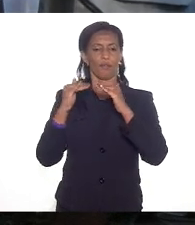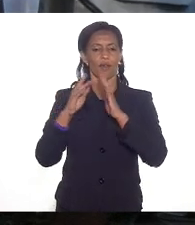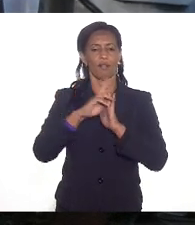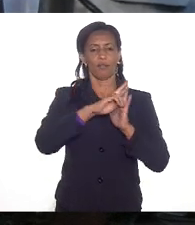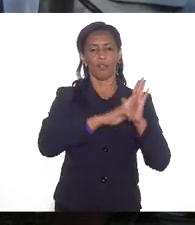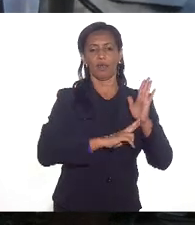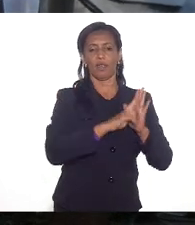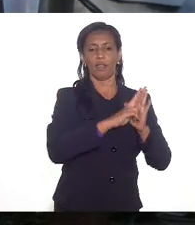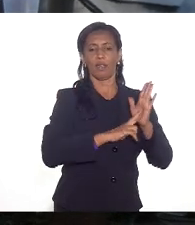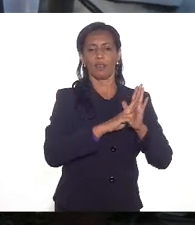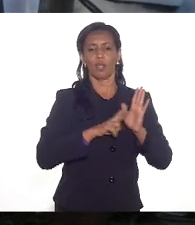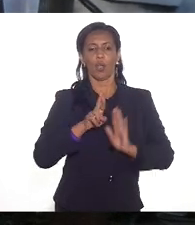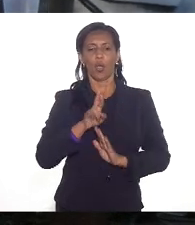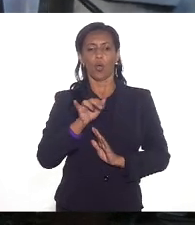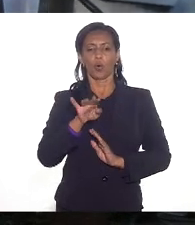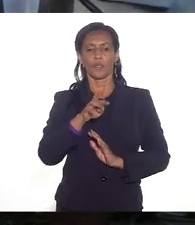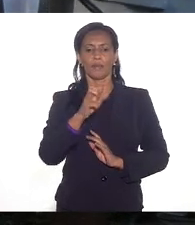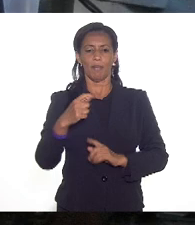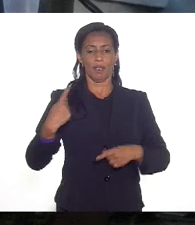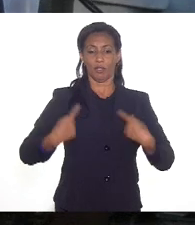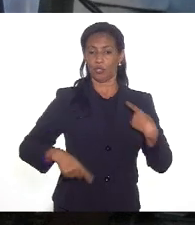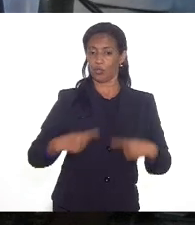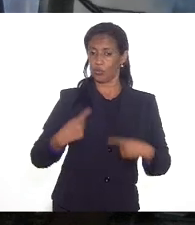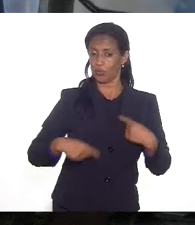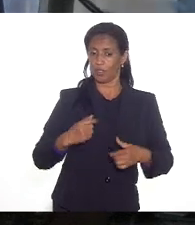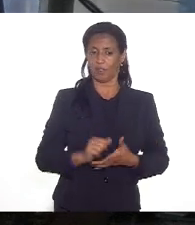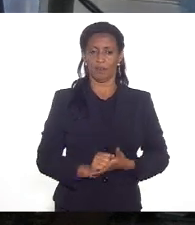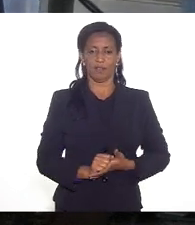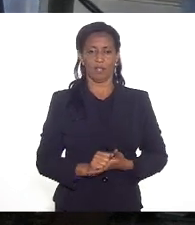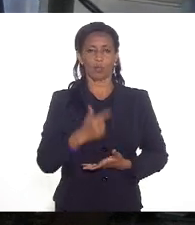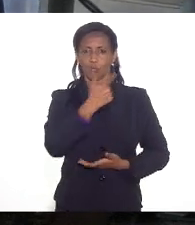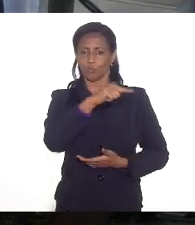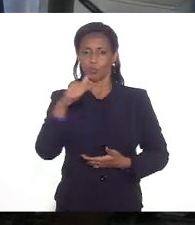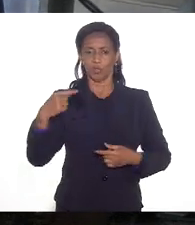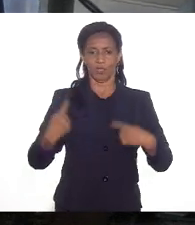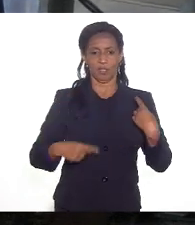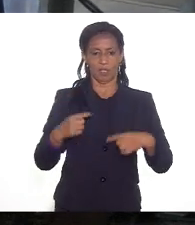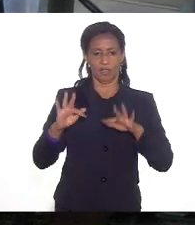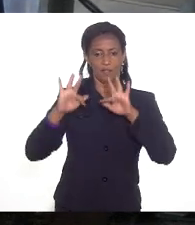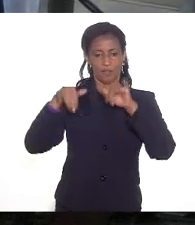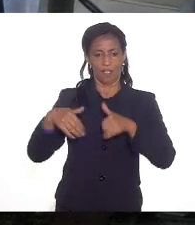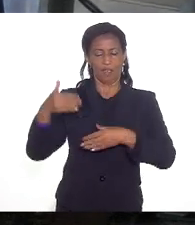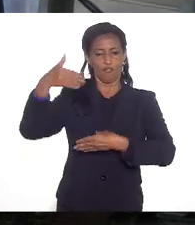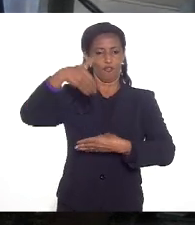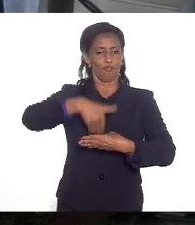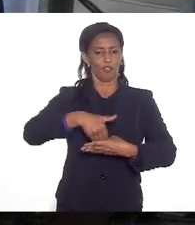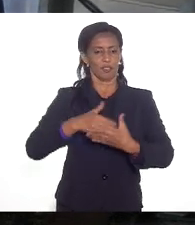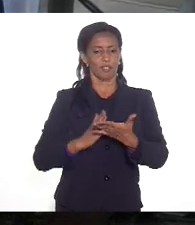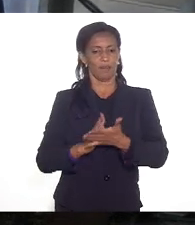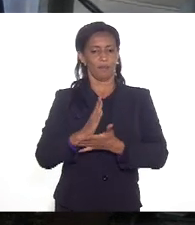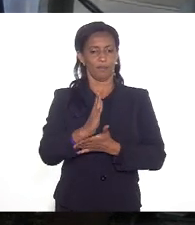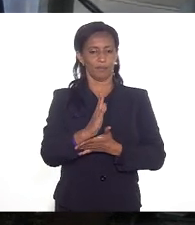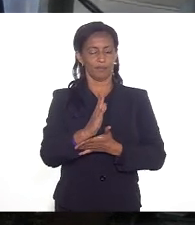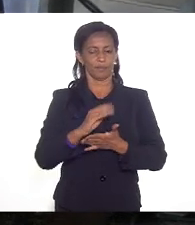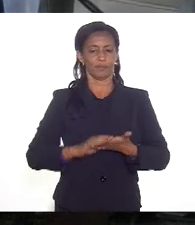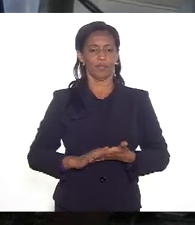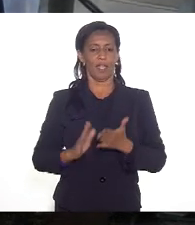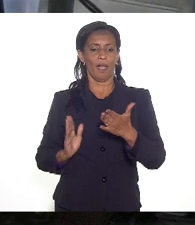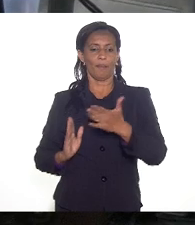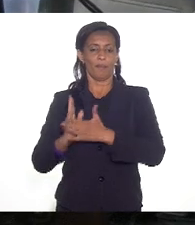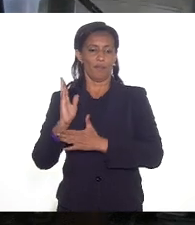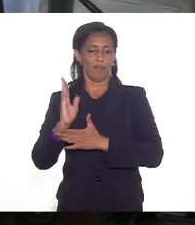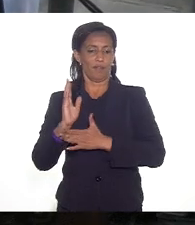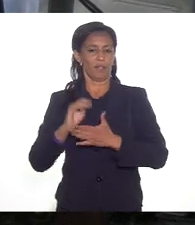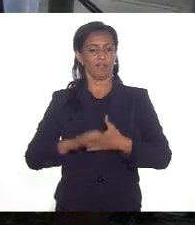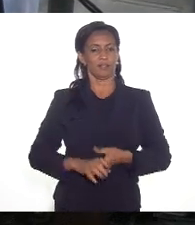ator Adam Sandler de Reis em promoção o 9000 discute-se a discussão e votação se eu te que aprovam pena inscrição aprovado